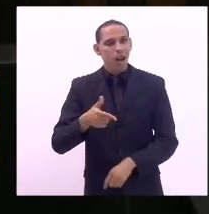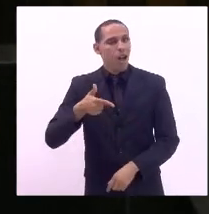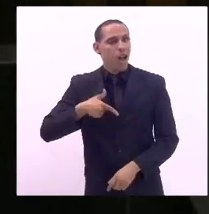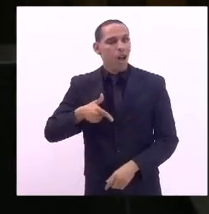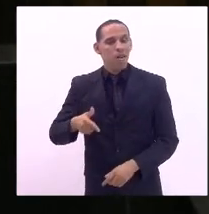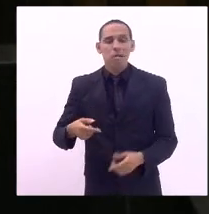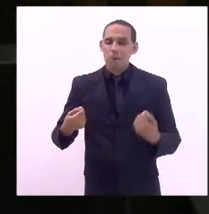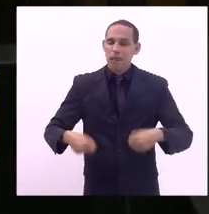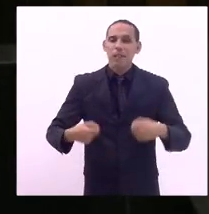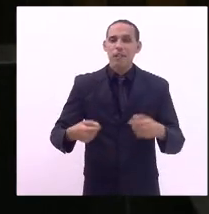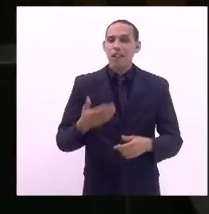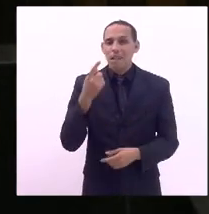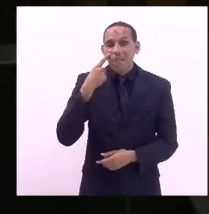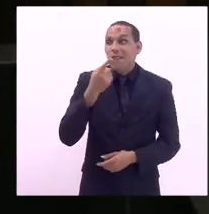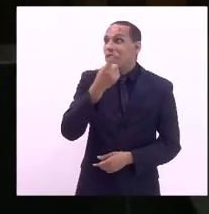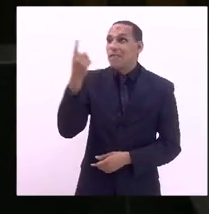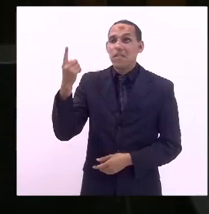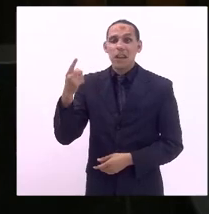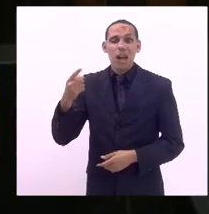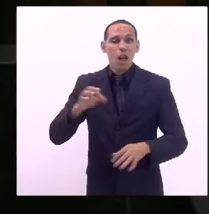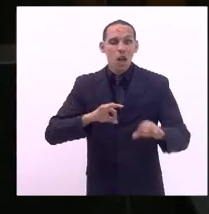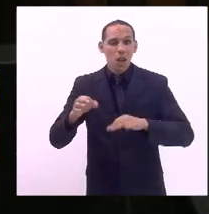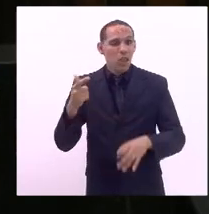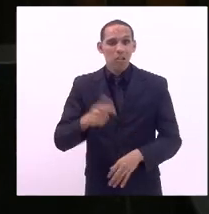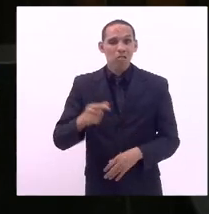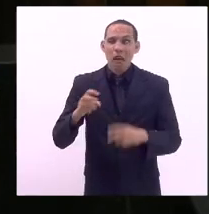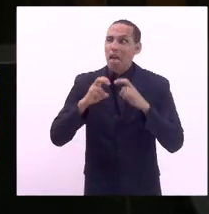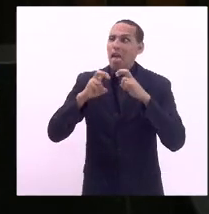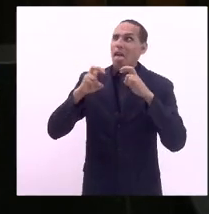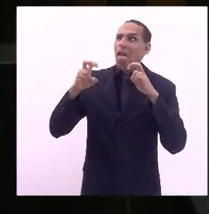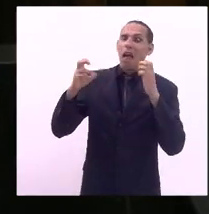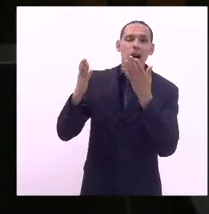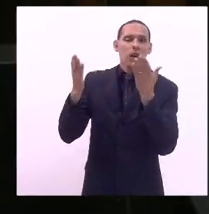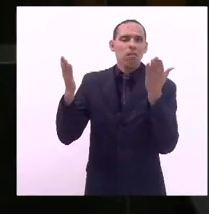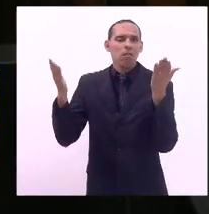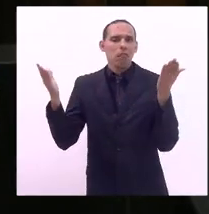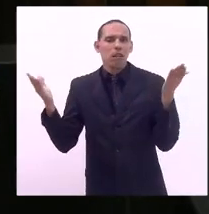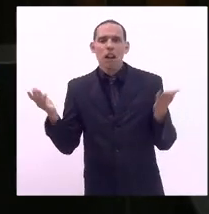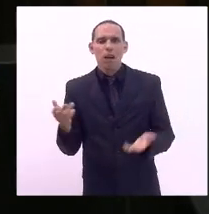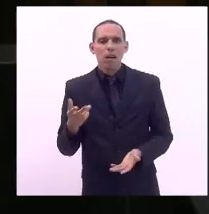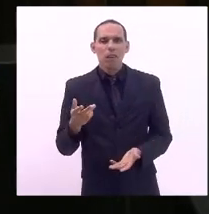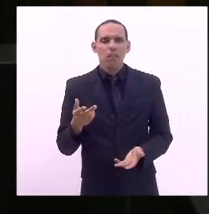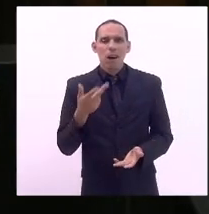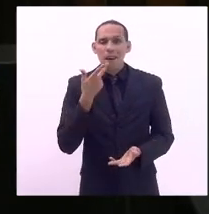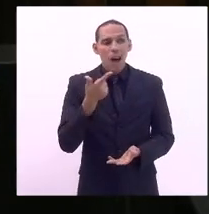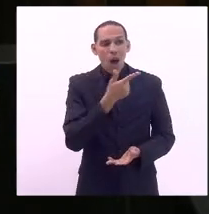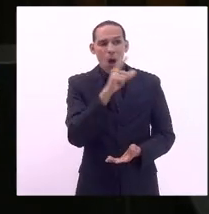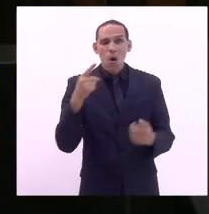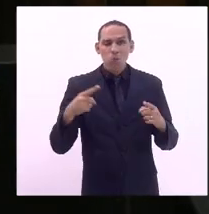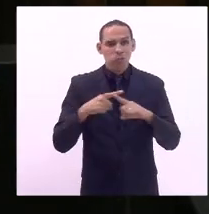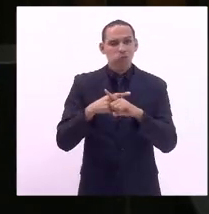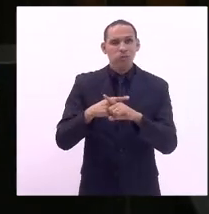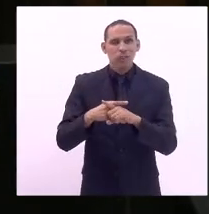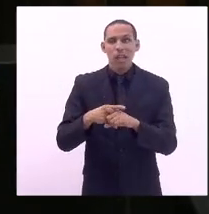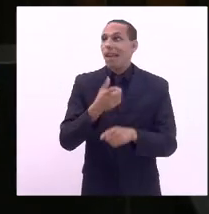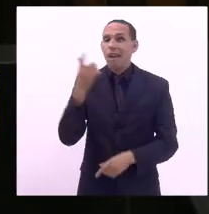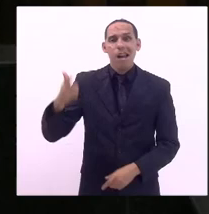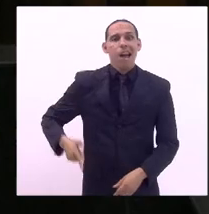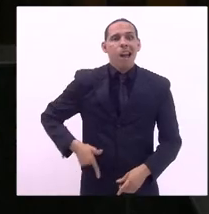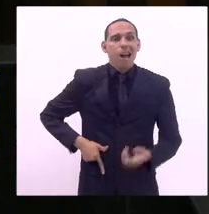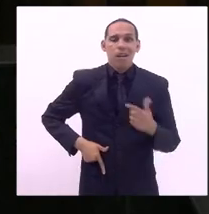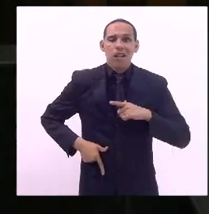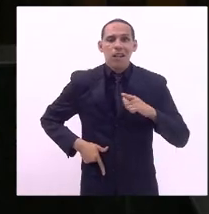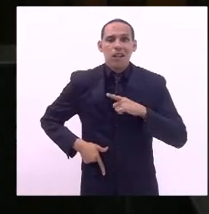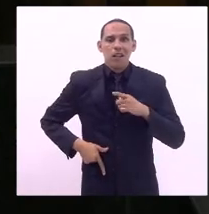Imagina essas pessoas descontroladas que ficam aqui gritando pelos corredores ao ouvirem uma voz dissonante, armadas, andando por